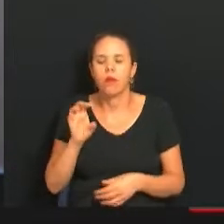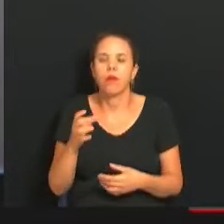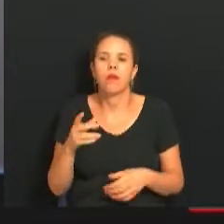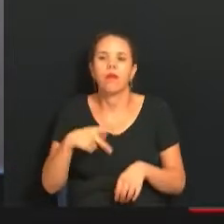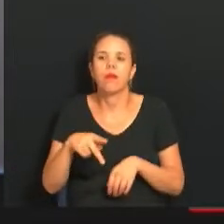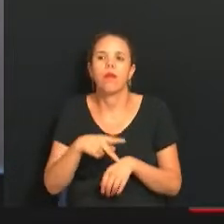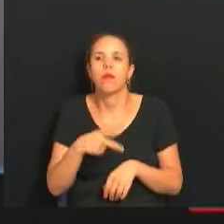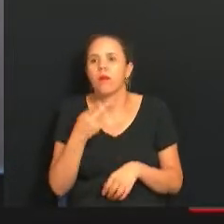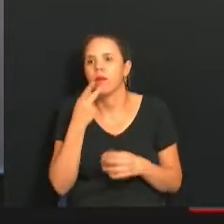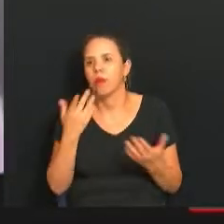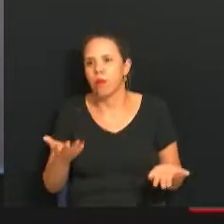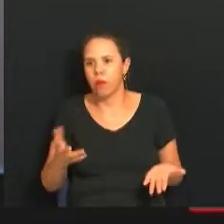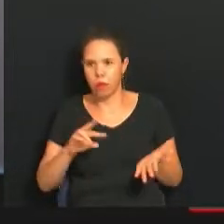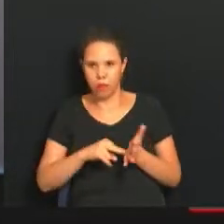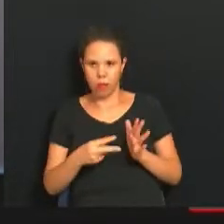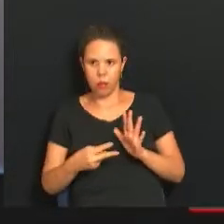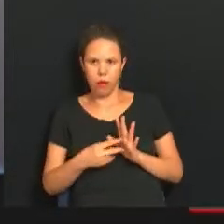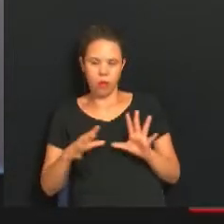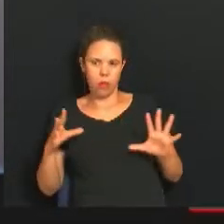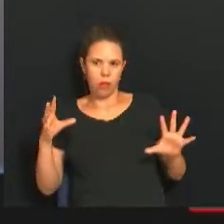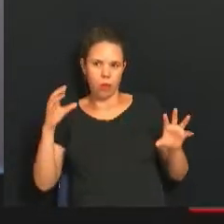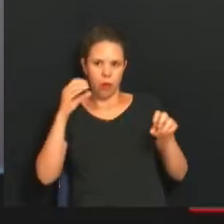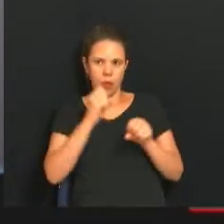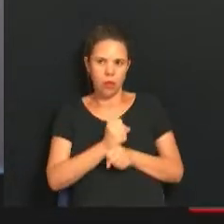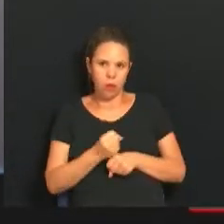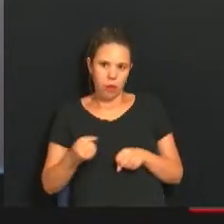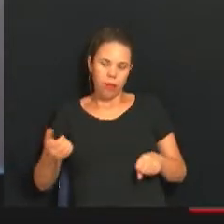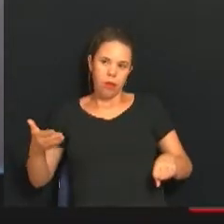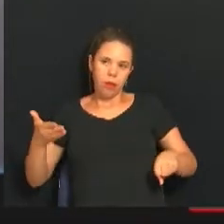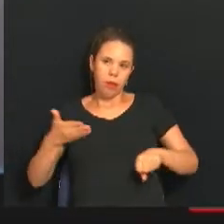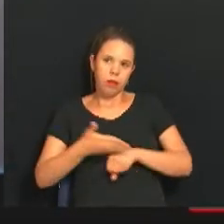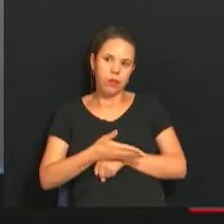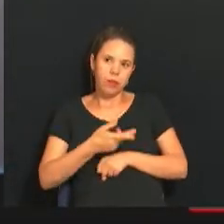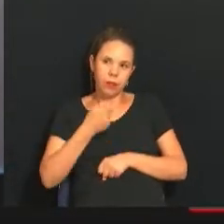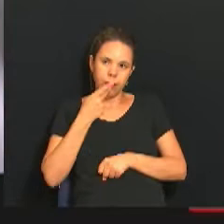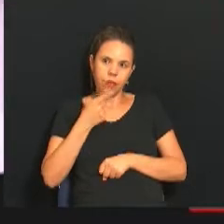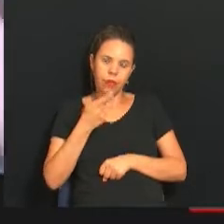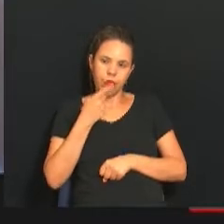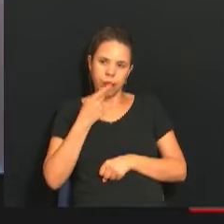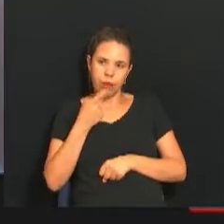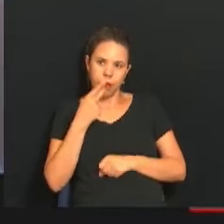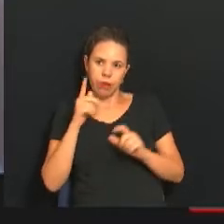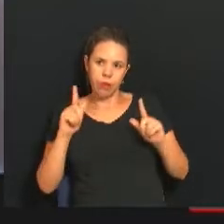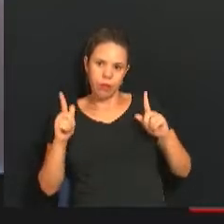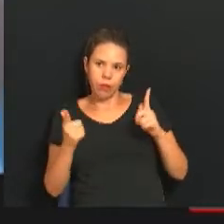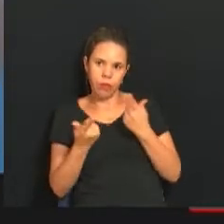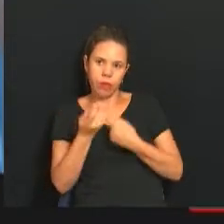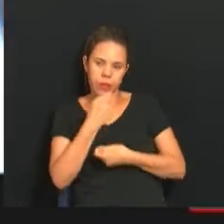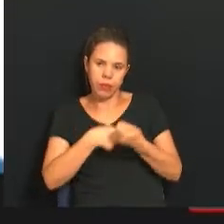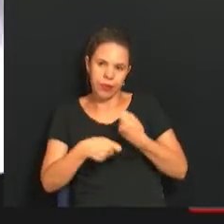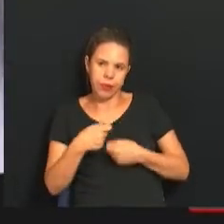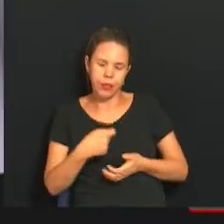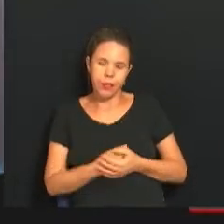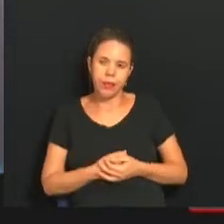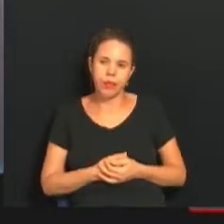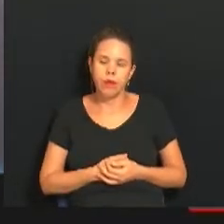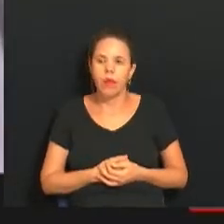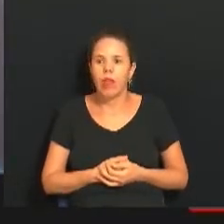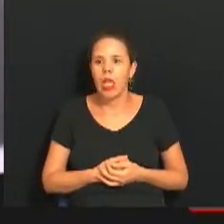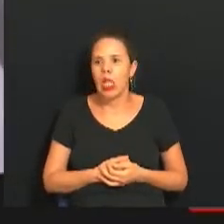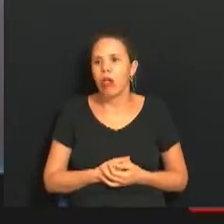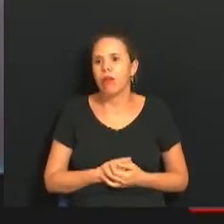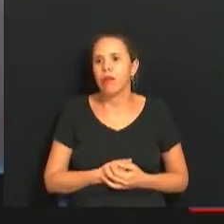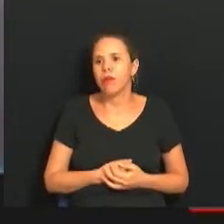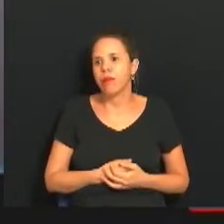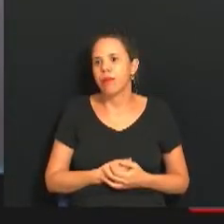isso significa que todos esses países acabam entrando naquilo que a gente chama de espaço geoeconômico, né? Ou seja, ele acaba